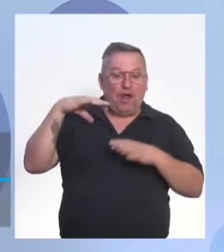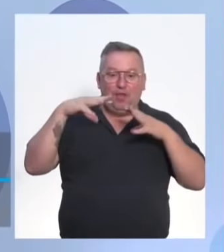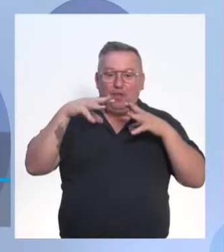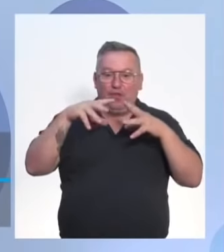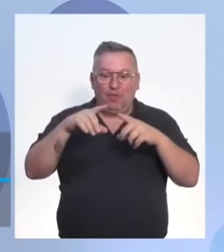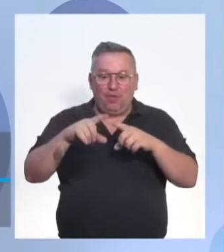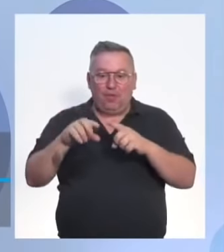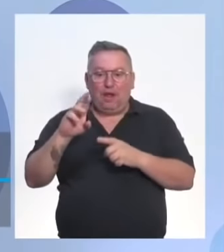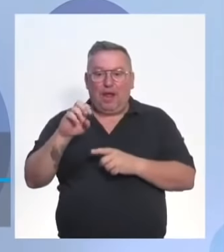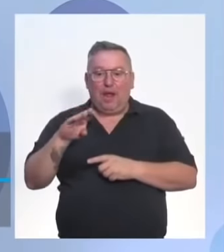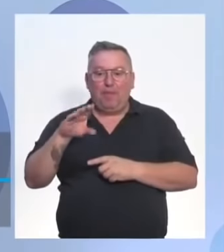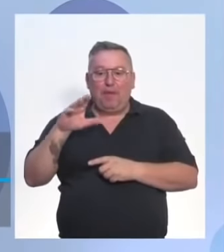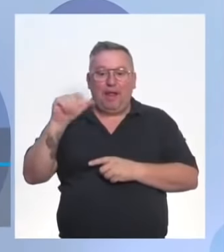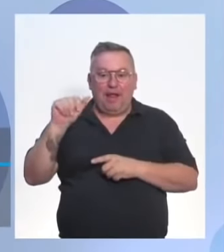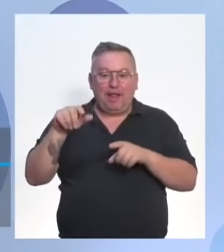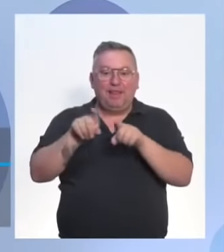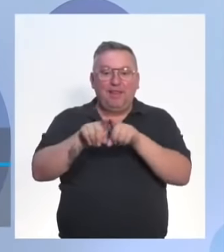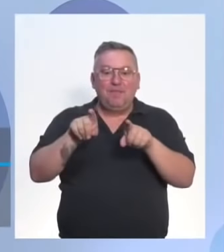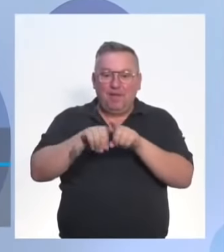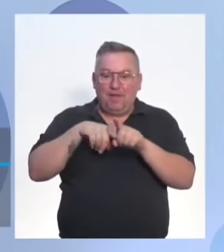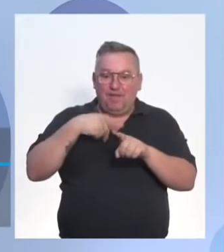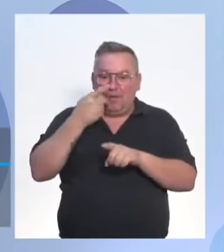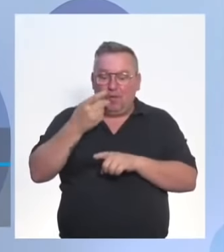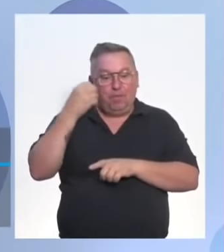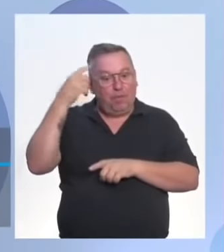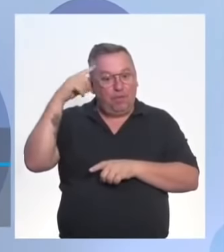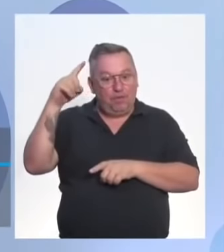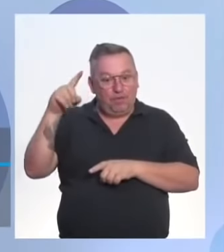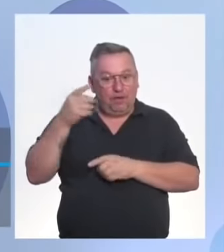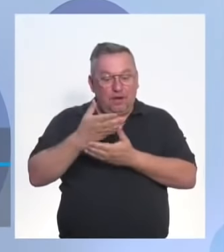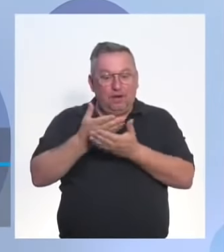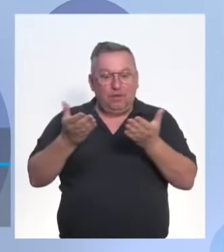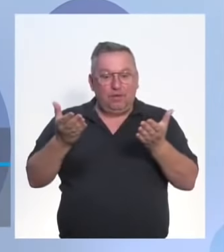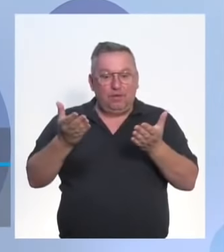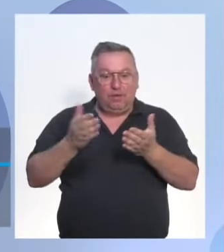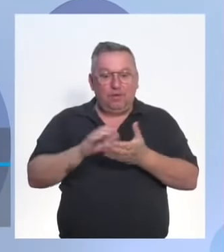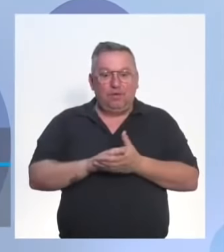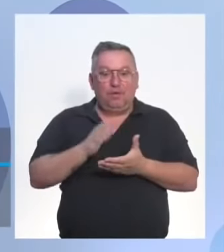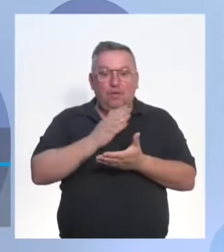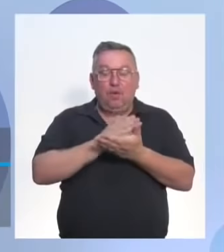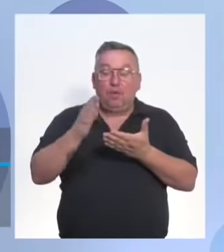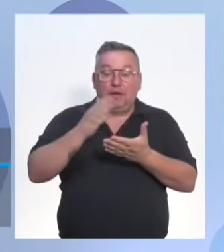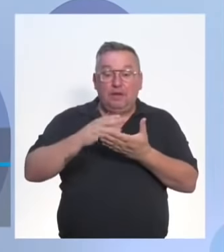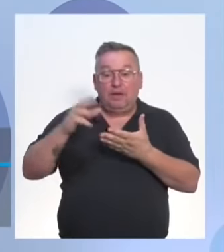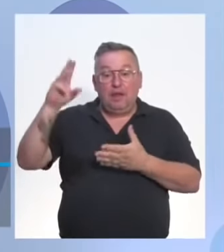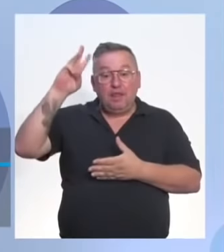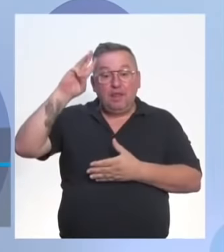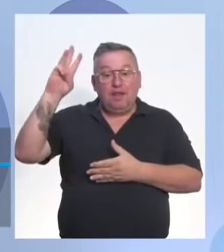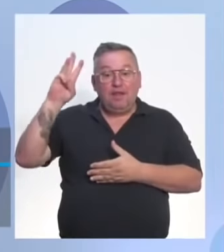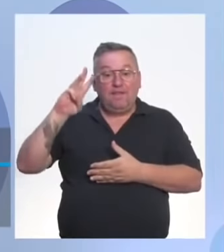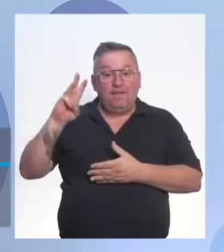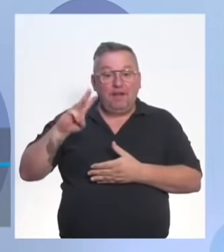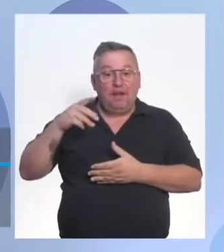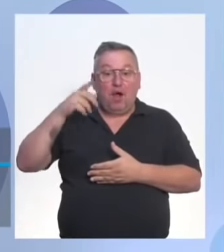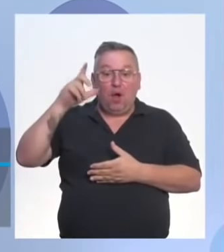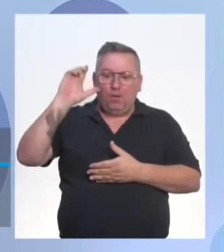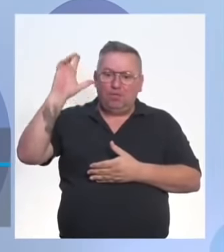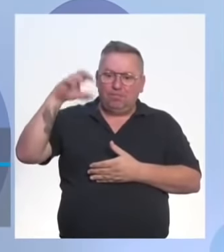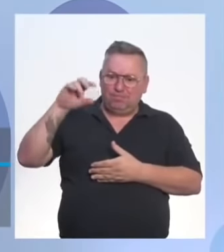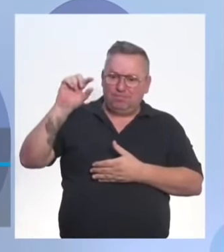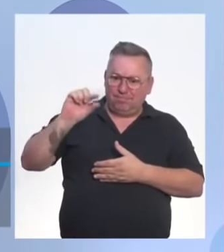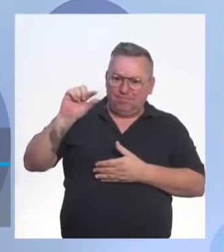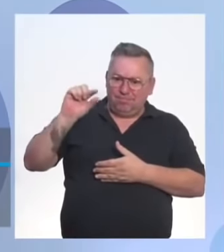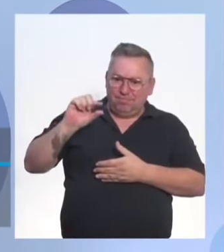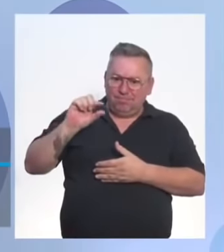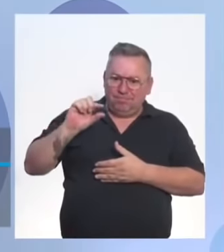todos, a Rebeca disse aqui. Então, bom dia, sejam bem-vindos aqui. Começando essa terça-feira aí. Ontem choveu um pouco aqui